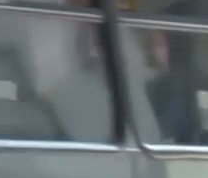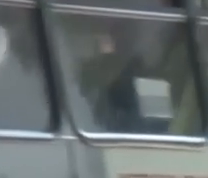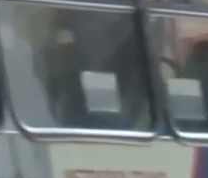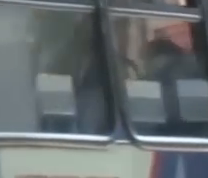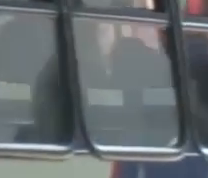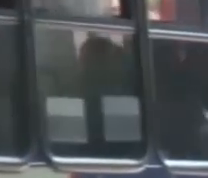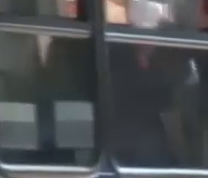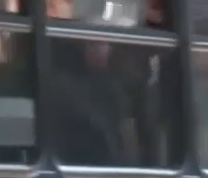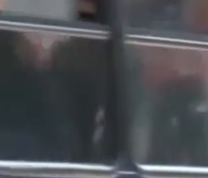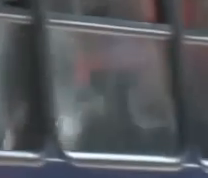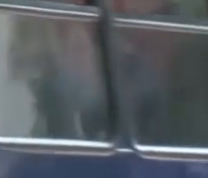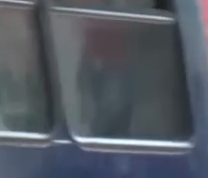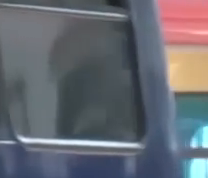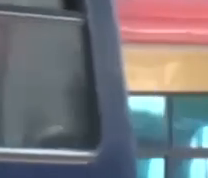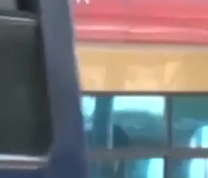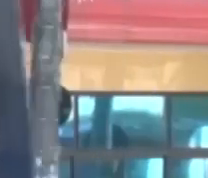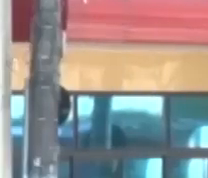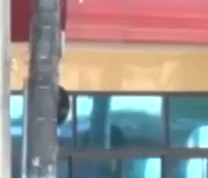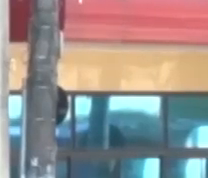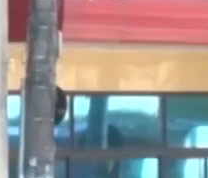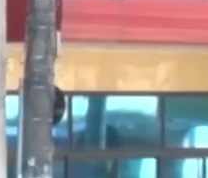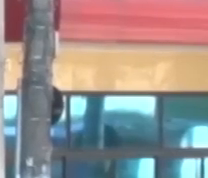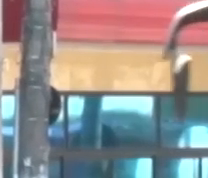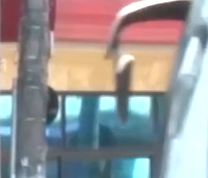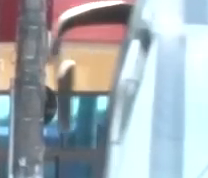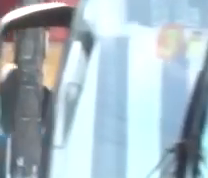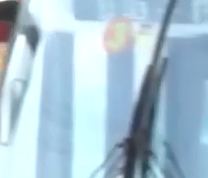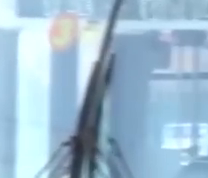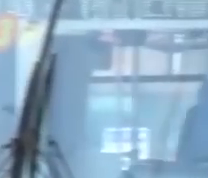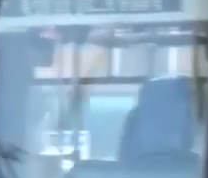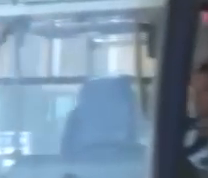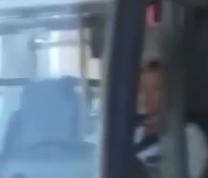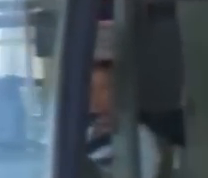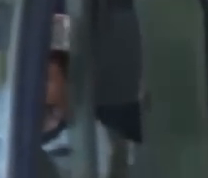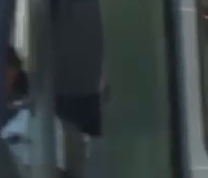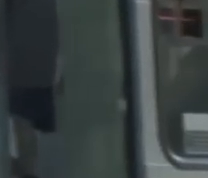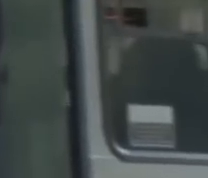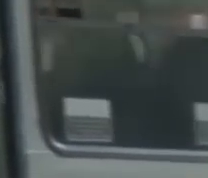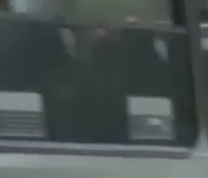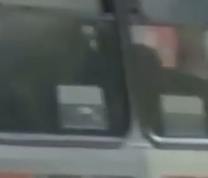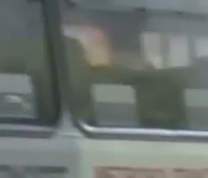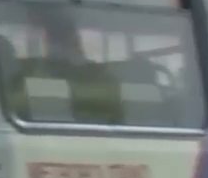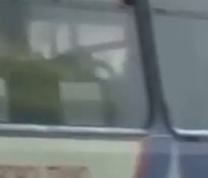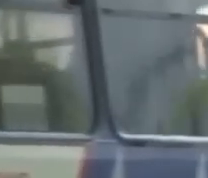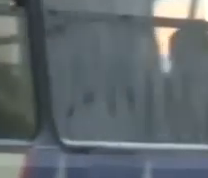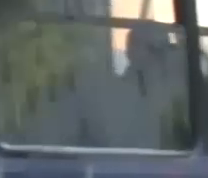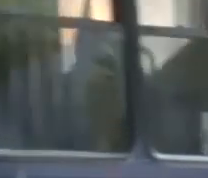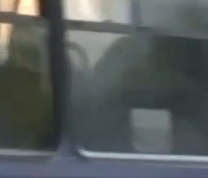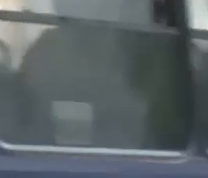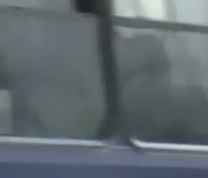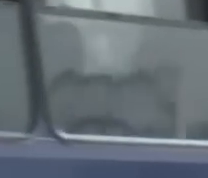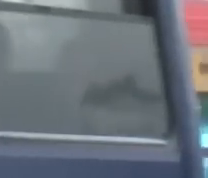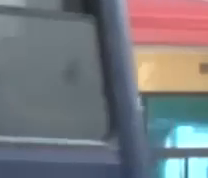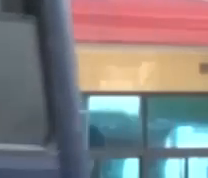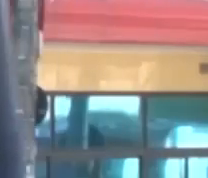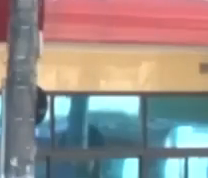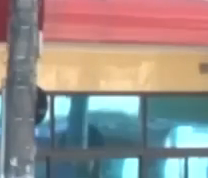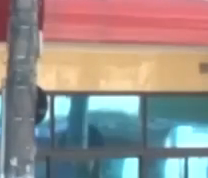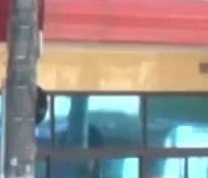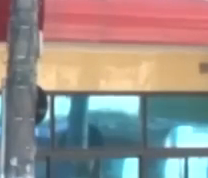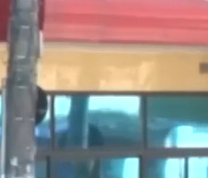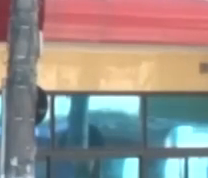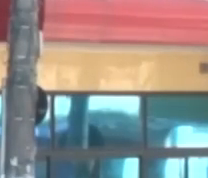a 15 de dezembro. É durante a sessão legislativa que os vereadores realizam suas atividades regulares,